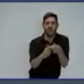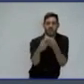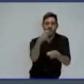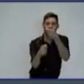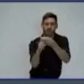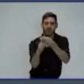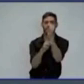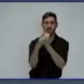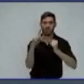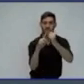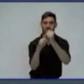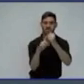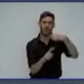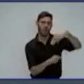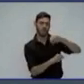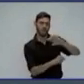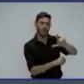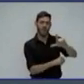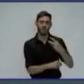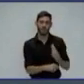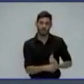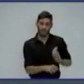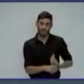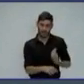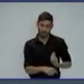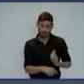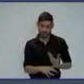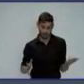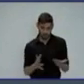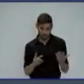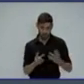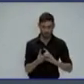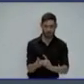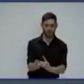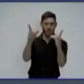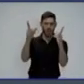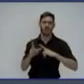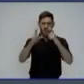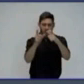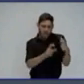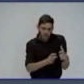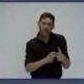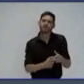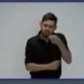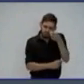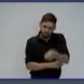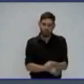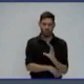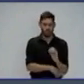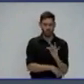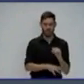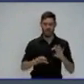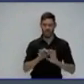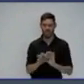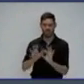e moral que estamos vivendo. A democracia tem lugar para conservadores,